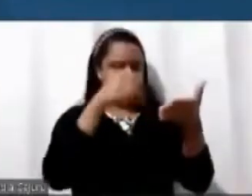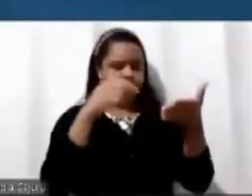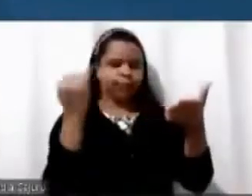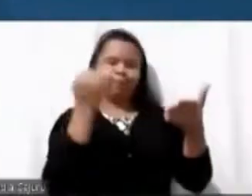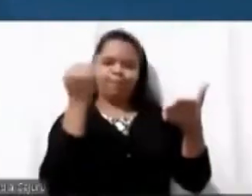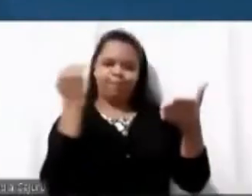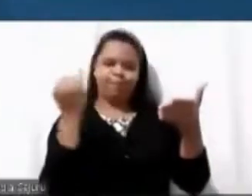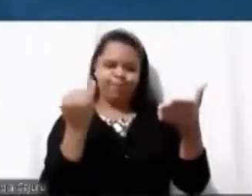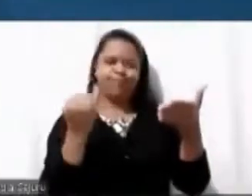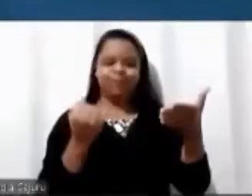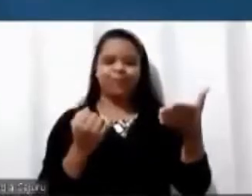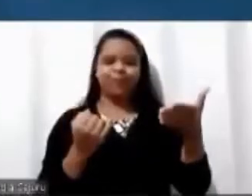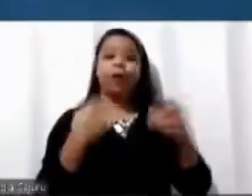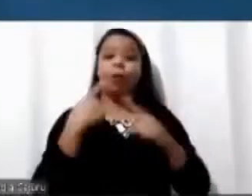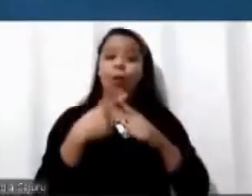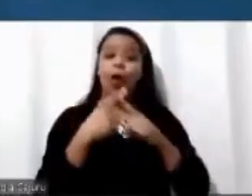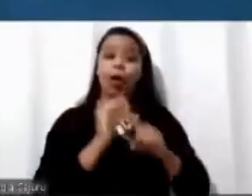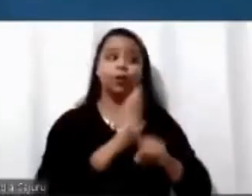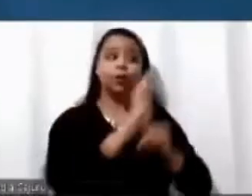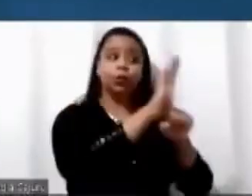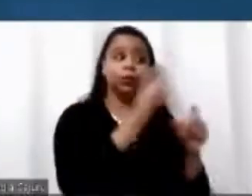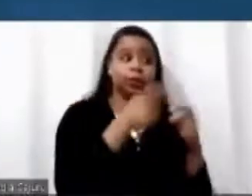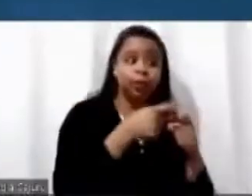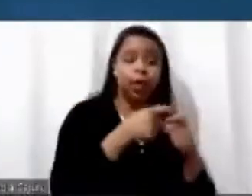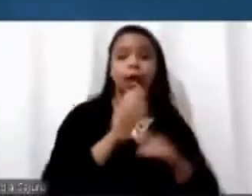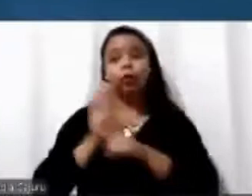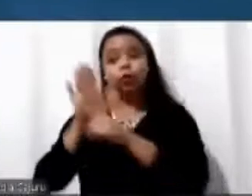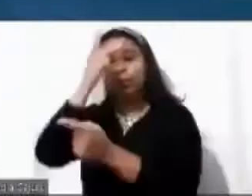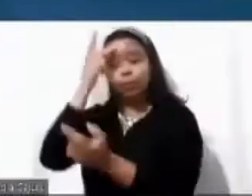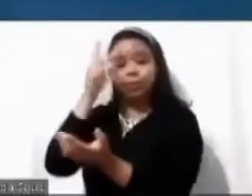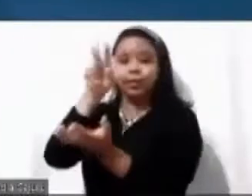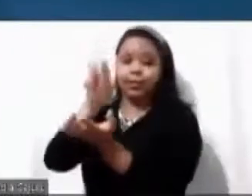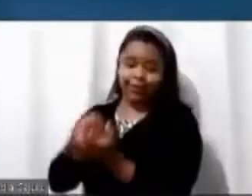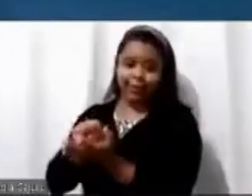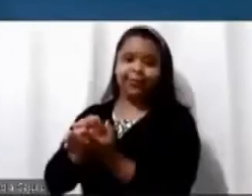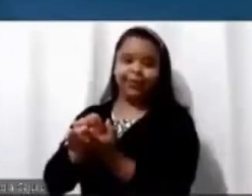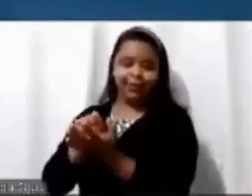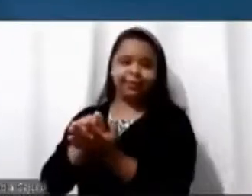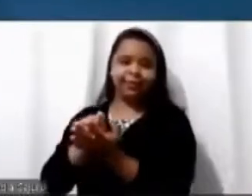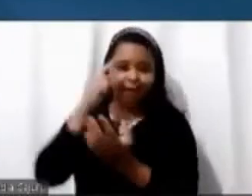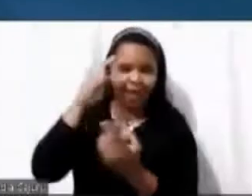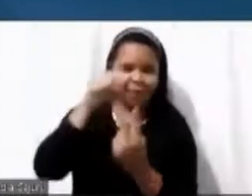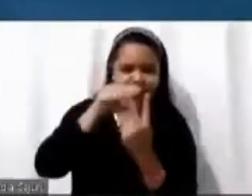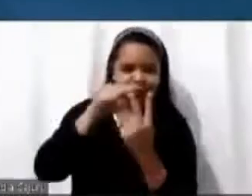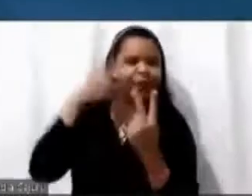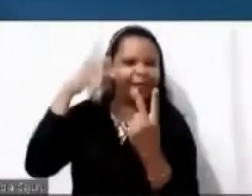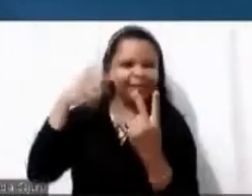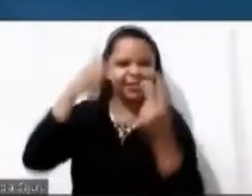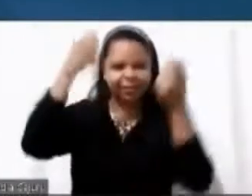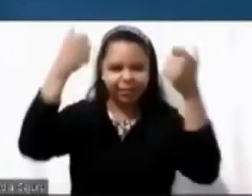detalhes relevantes que podem ser necessários por, como os nobres doutores disseram, uma